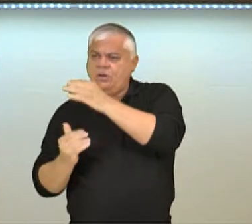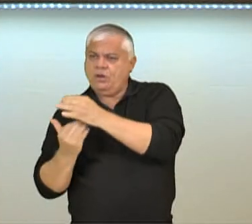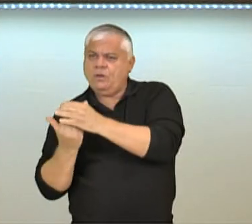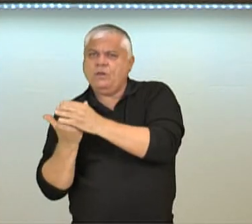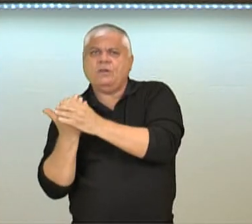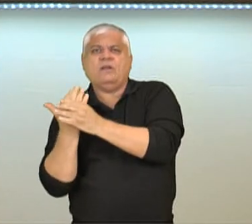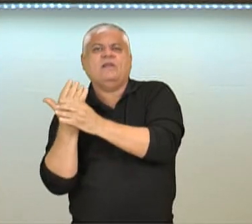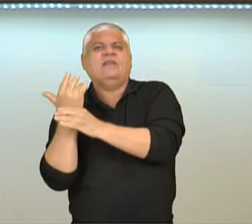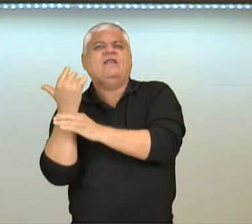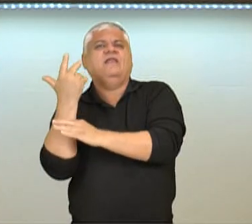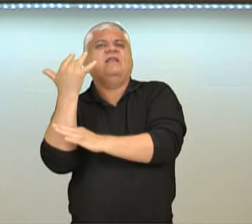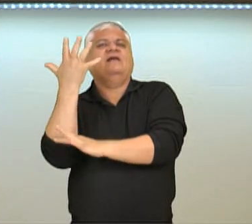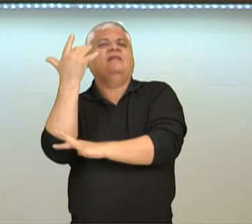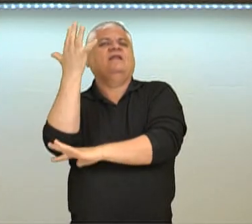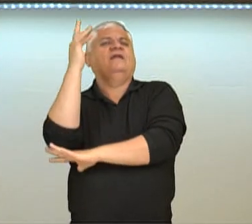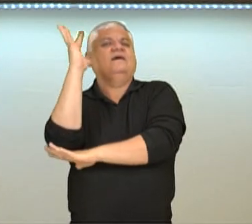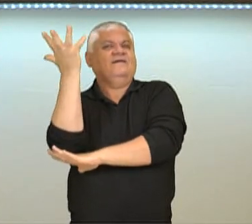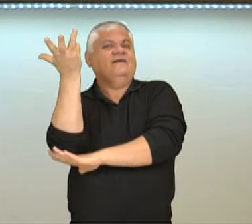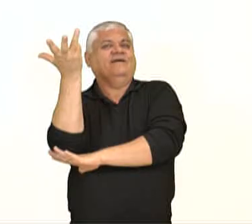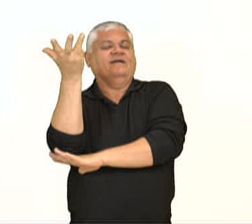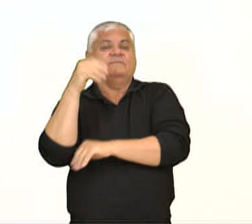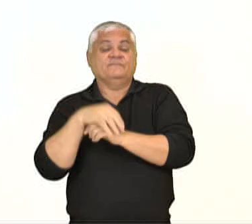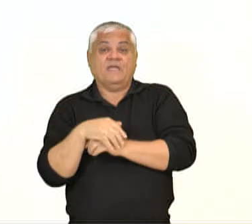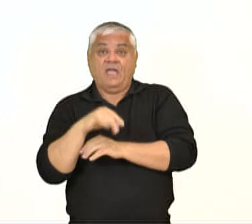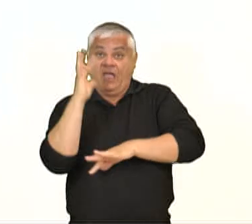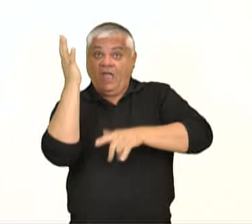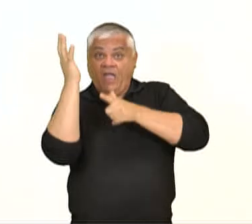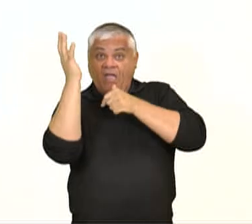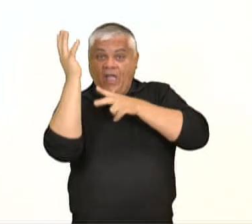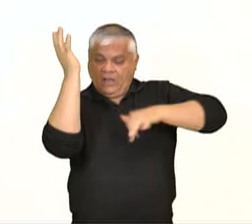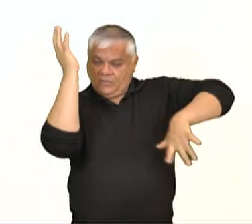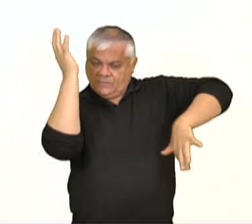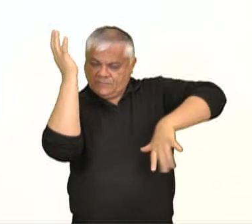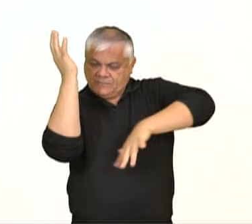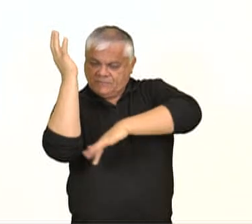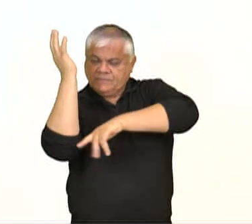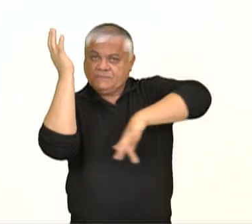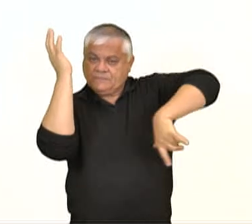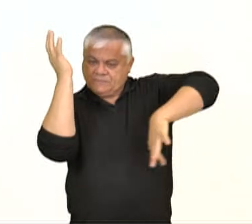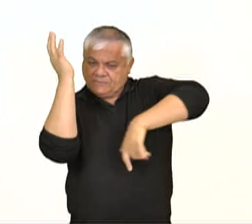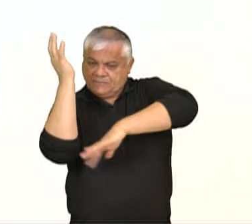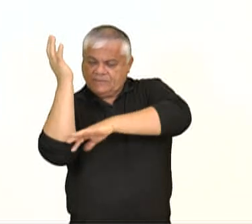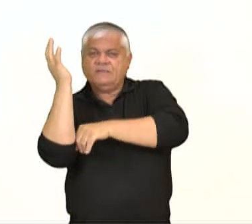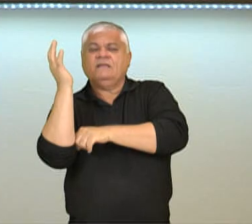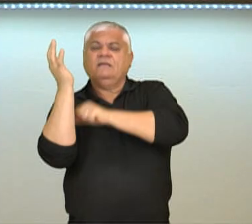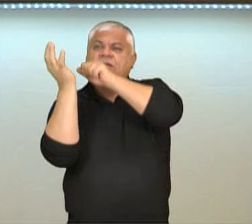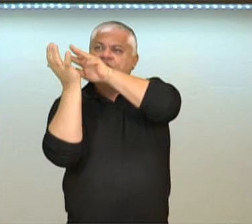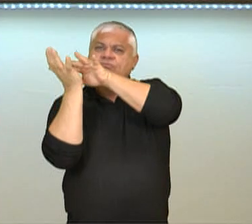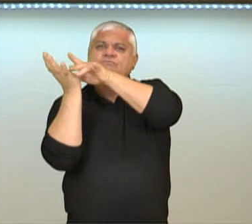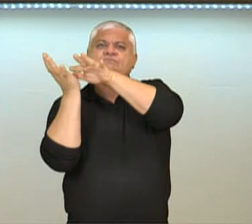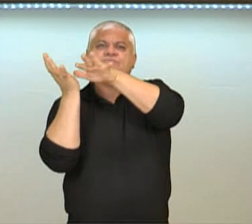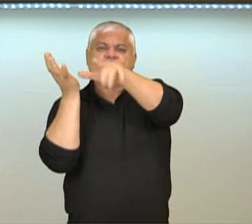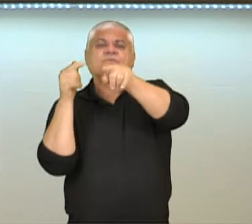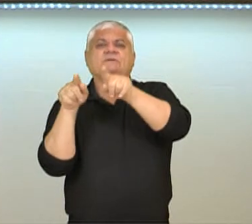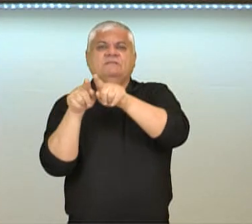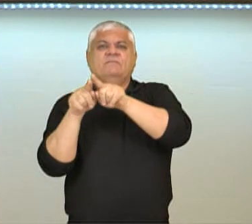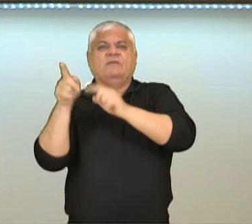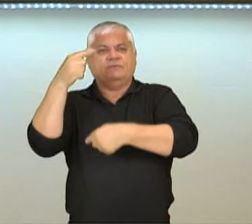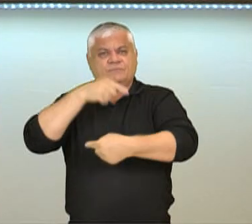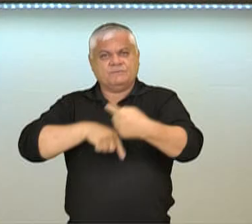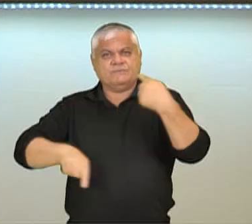é? Já a água e o gás carbônico, eles são liberados pelos estômatos e voltam para o